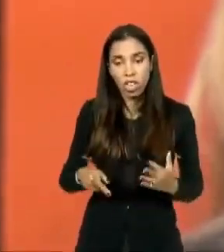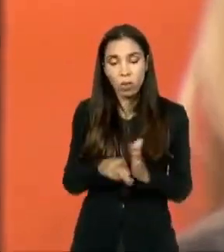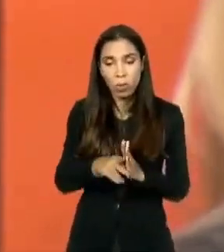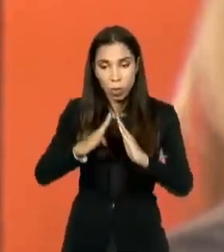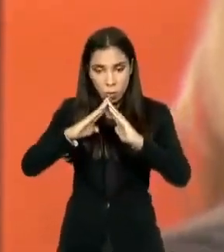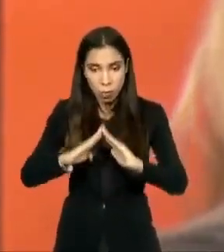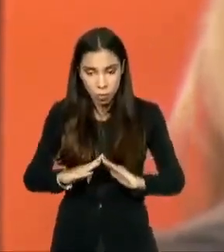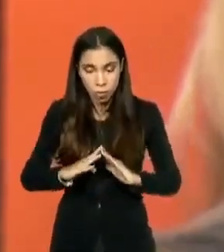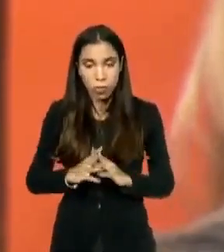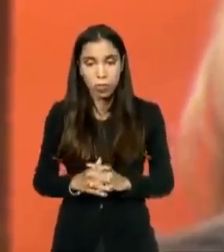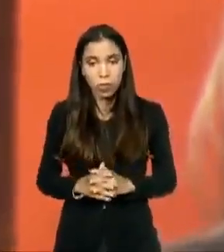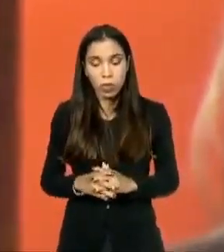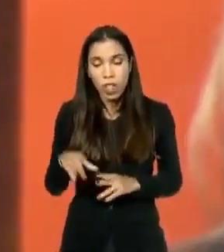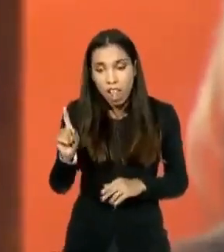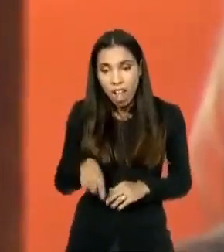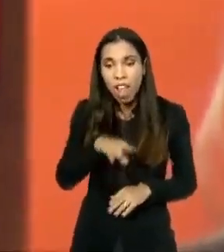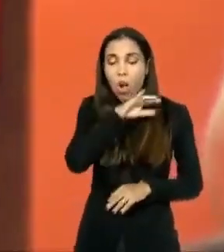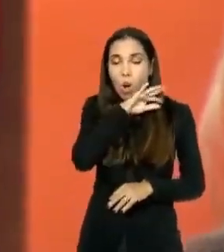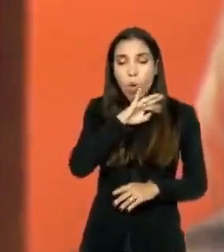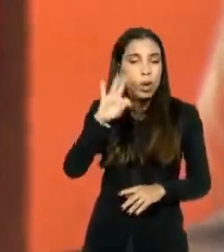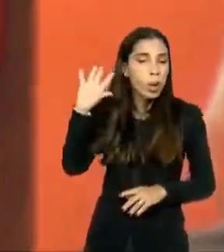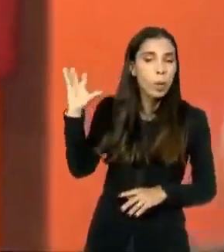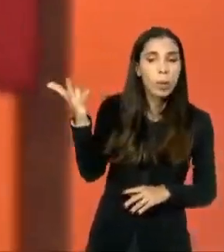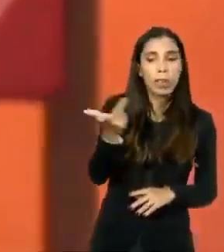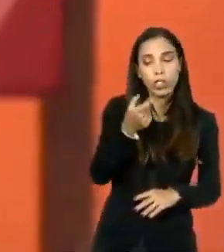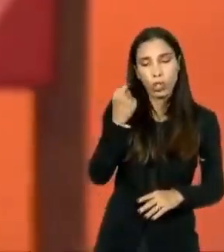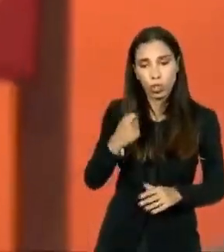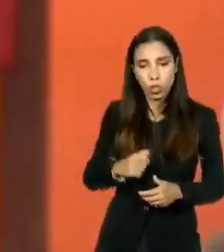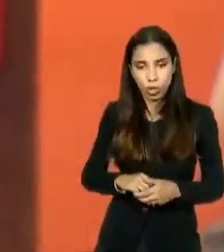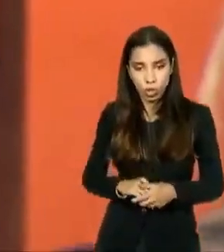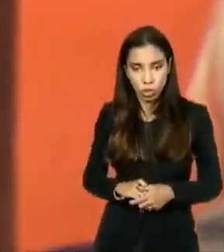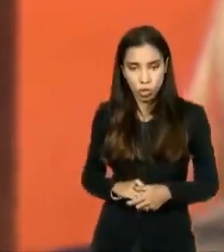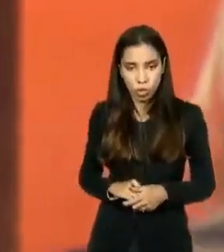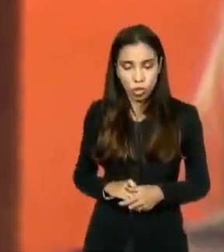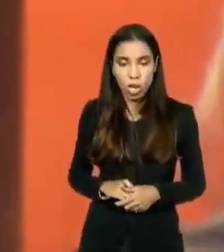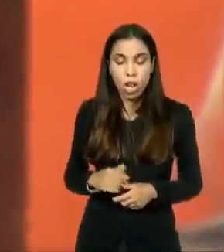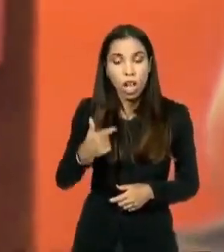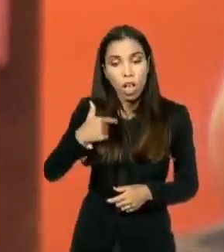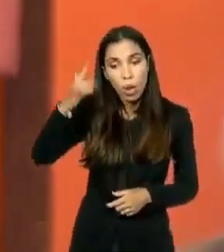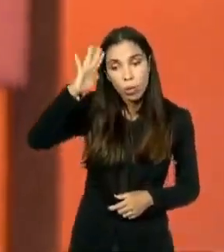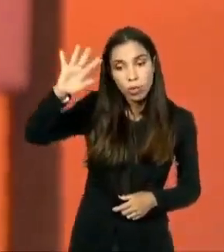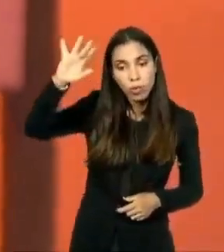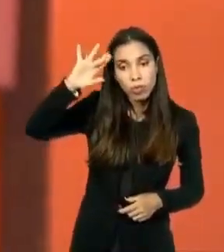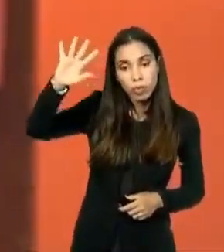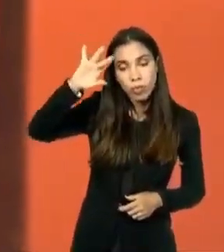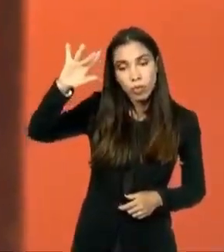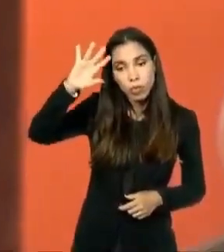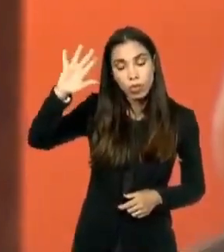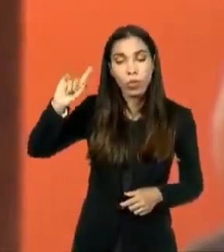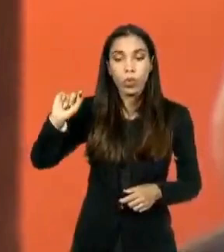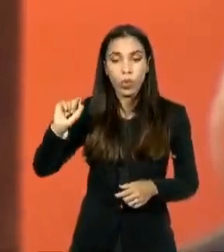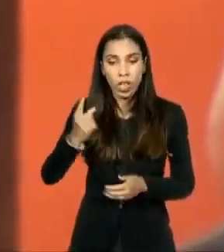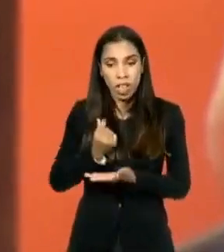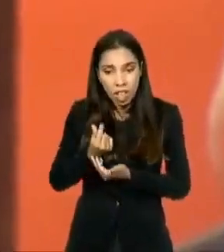moradia. Isso é ruim para todos. Eu tenho uma utopia que o